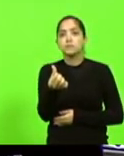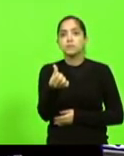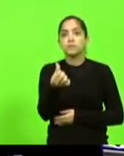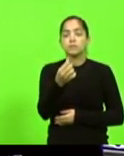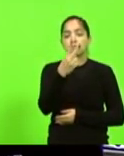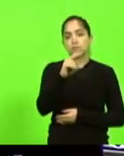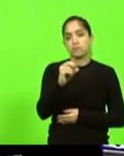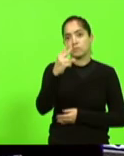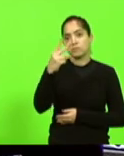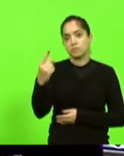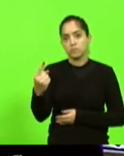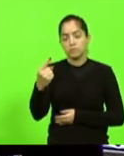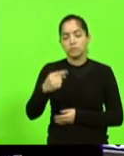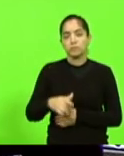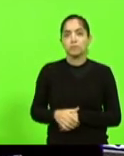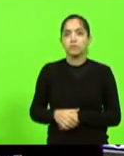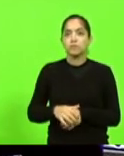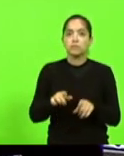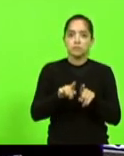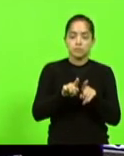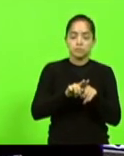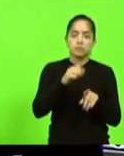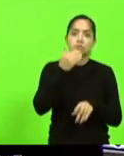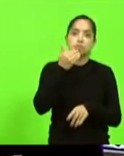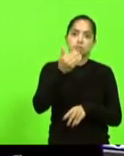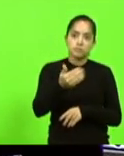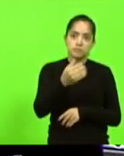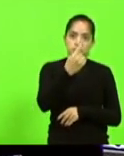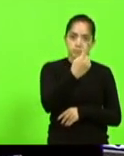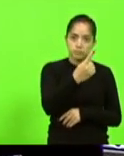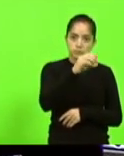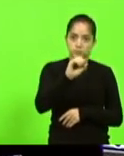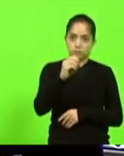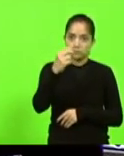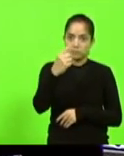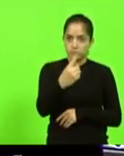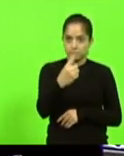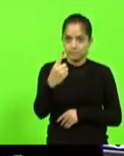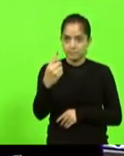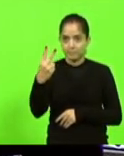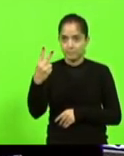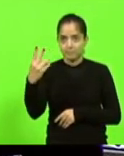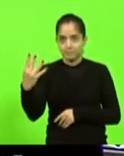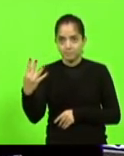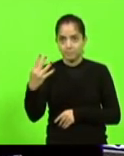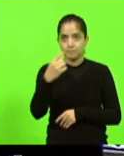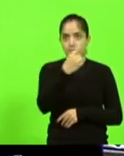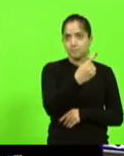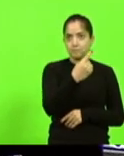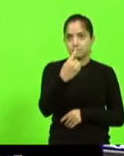496/2021 e os requerimentos 1124 e